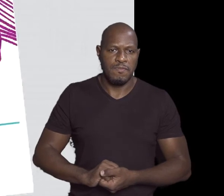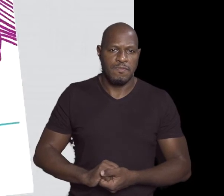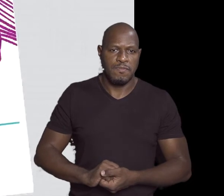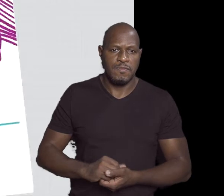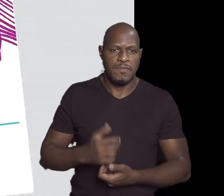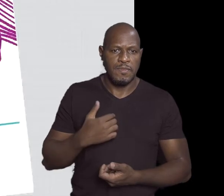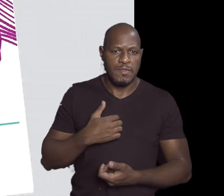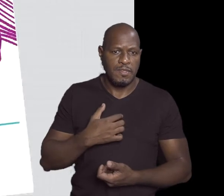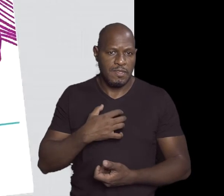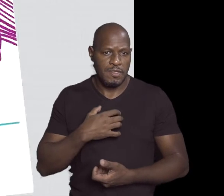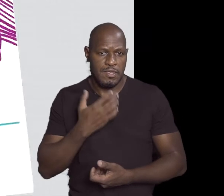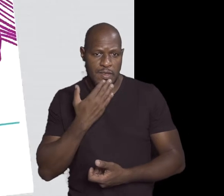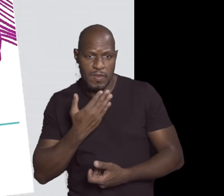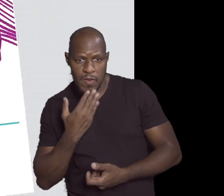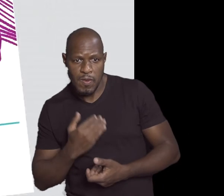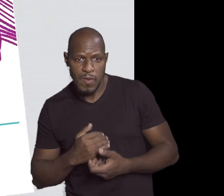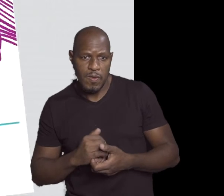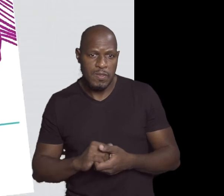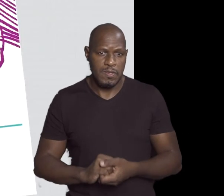editar depois.